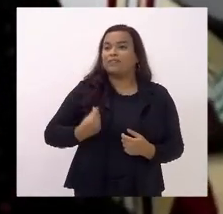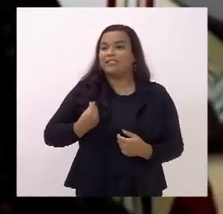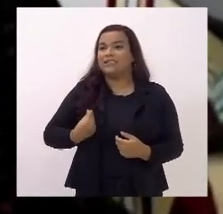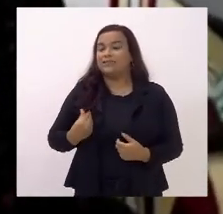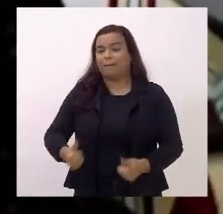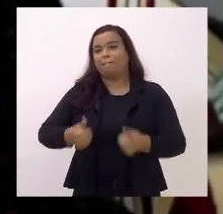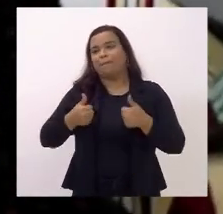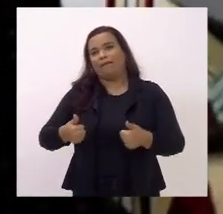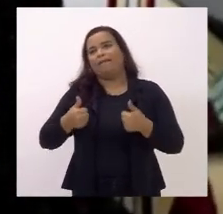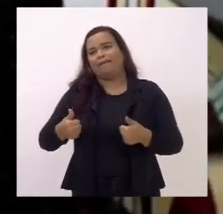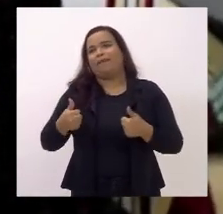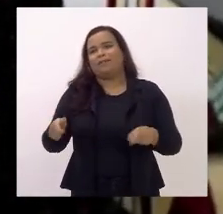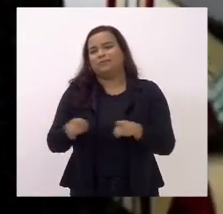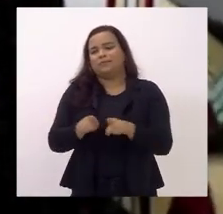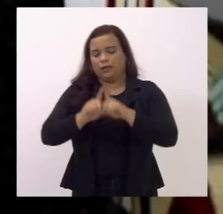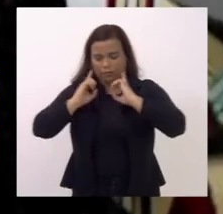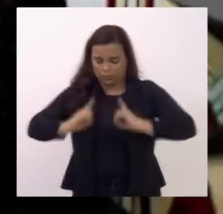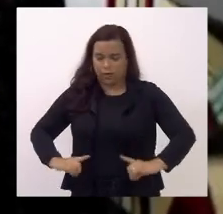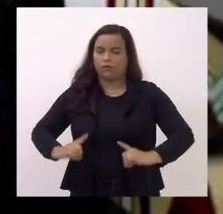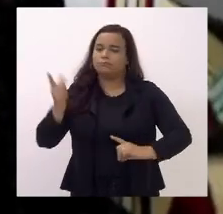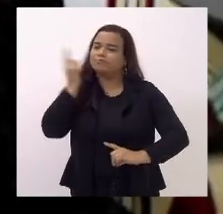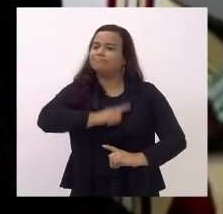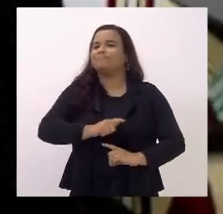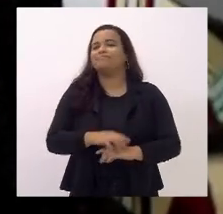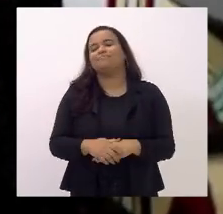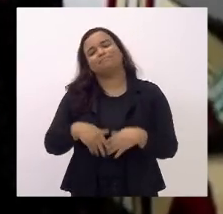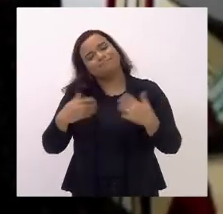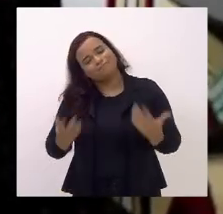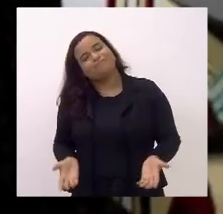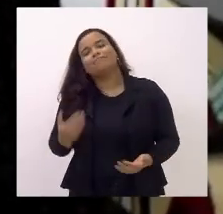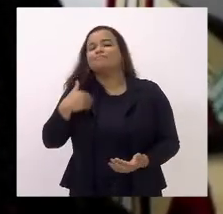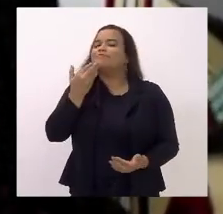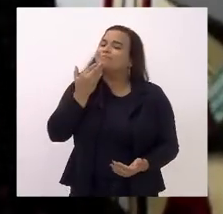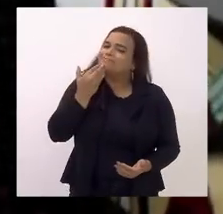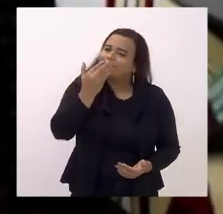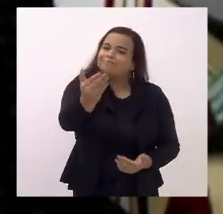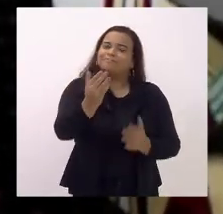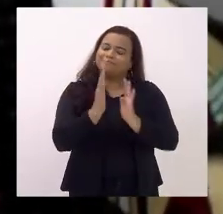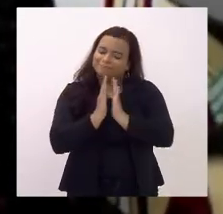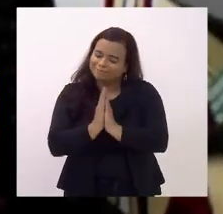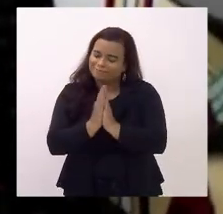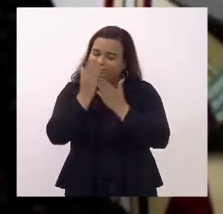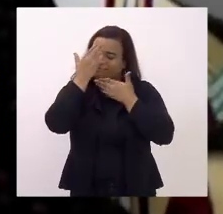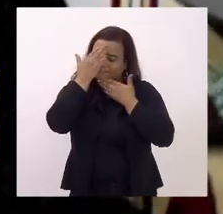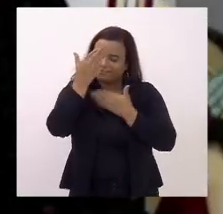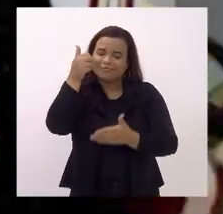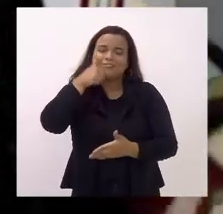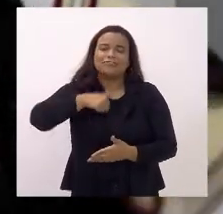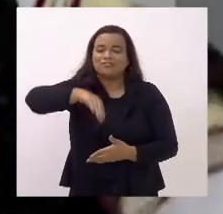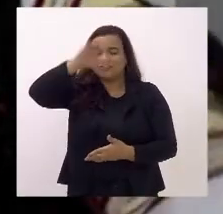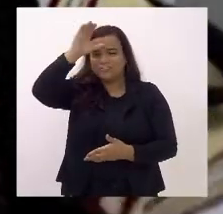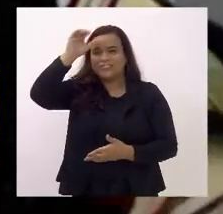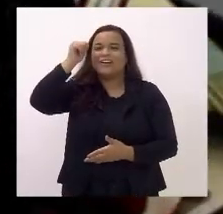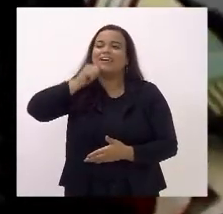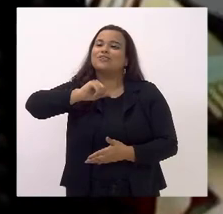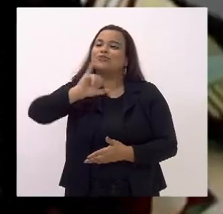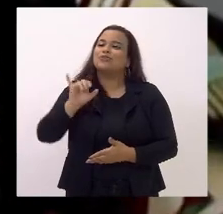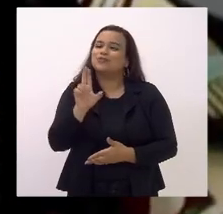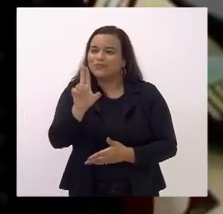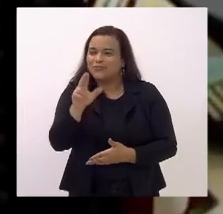voltar a ter a sua dignidade. Então, fica aqui esse pedido. Muito obrigada, Tia Ju. Que bom vê-la aí